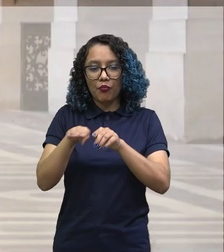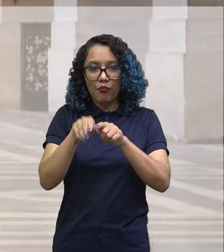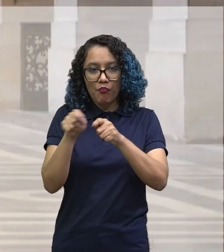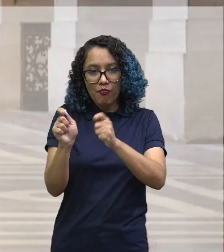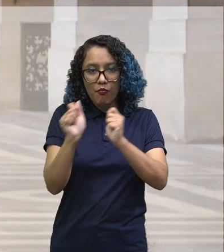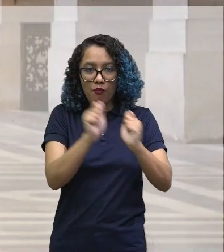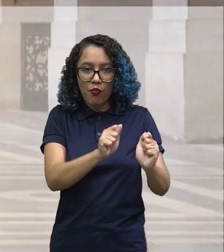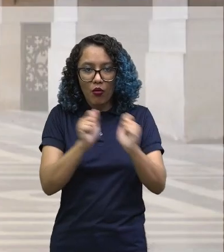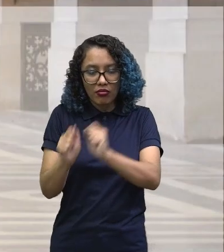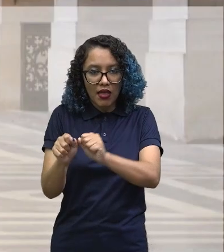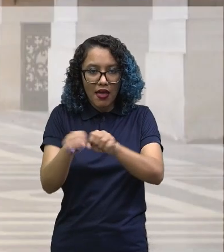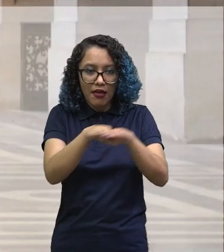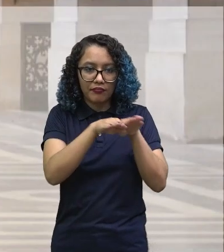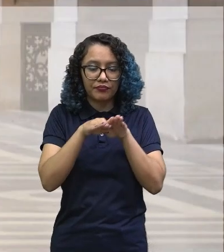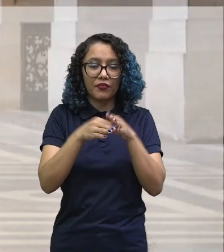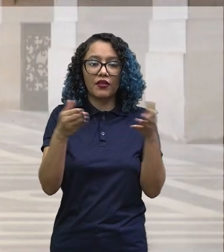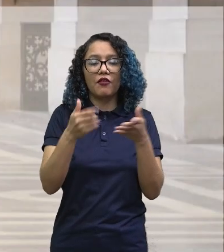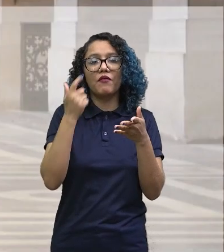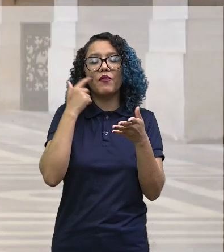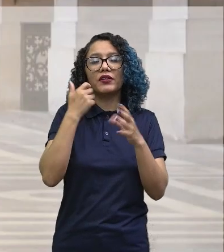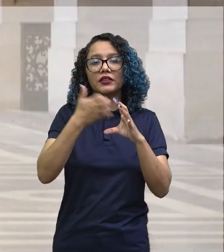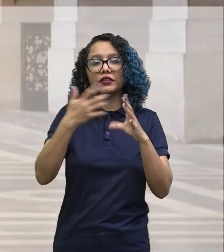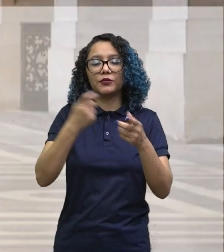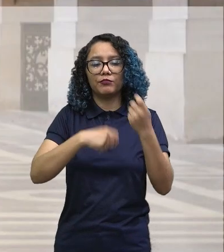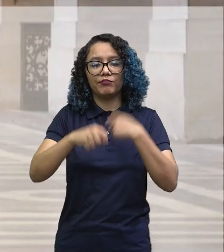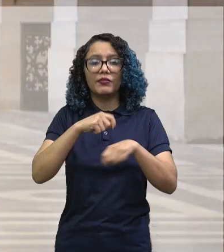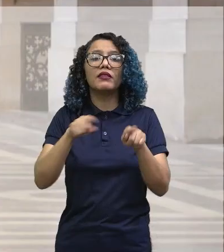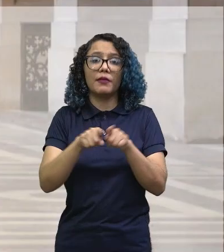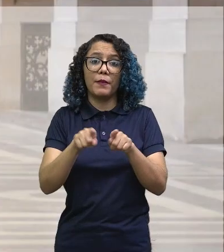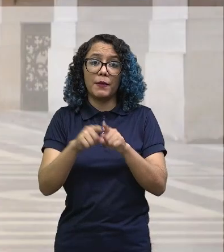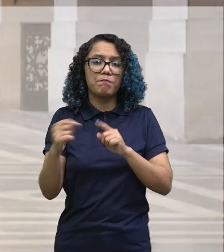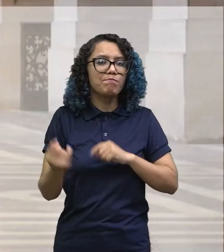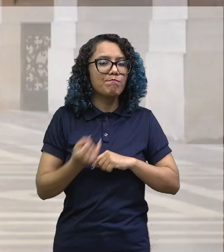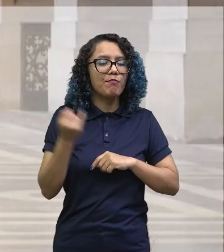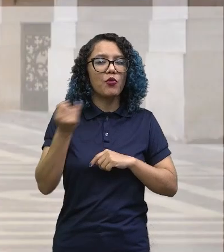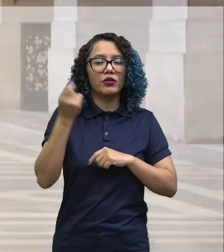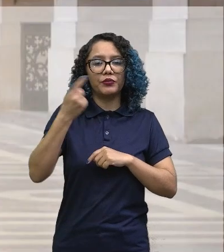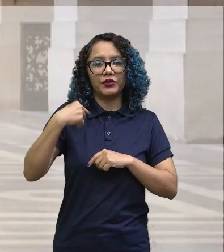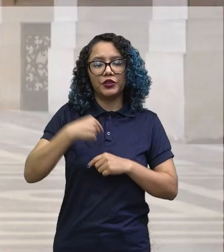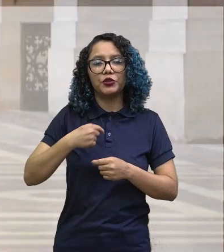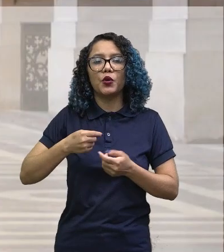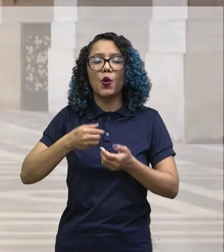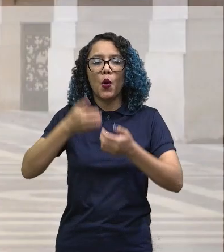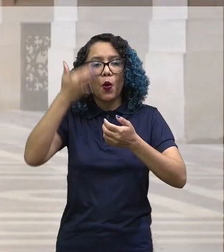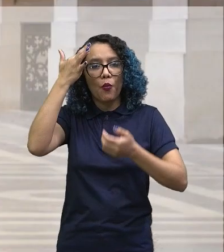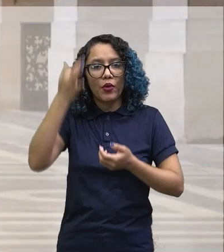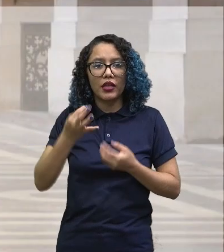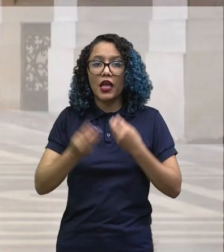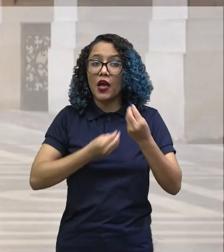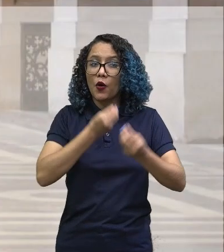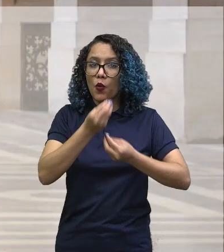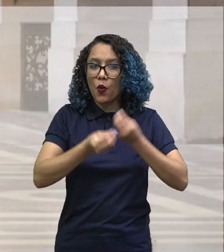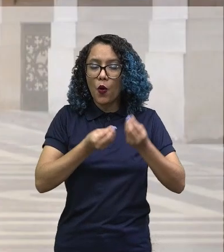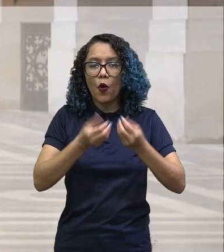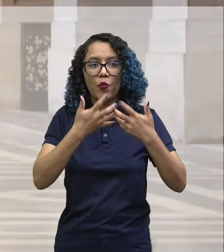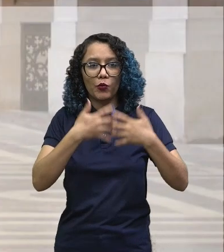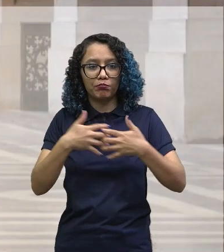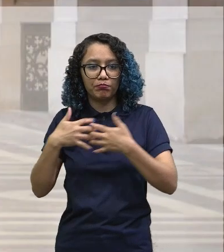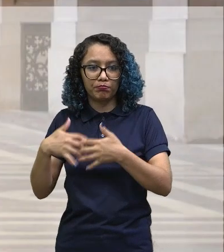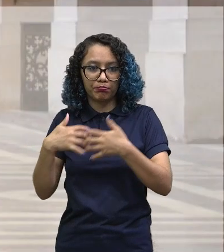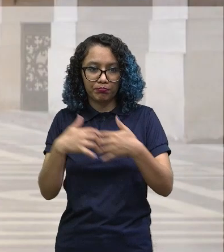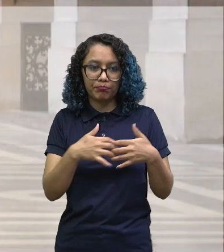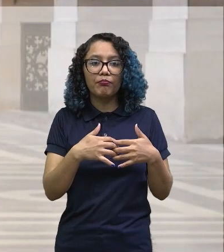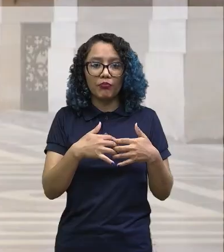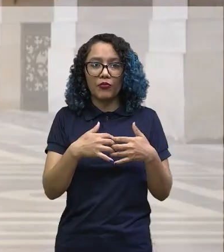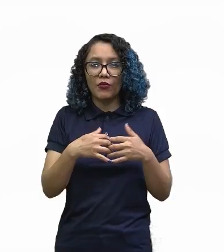questão econômica, que é muito importante para entender essa dinâmica que o rei ele vai colocar em